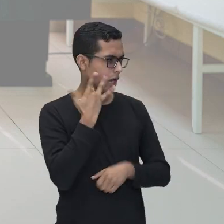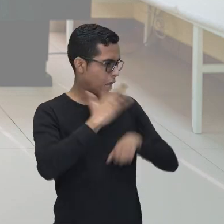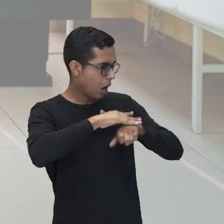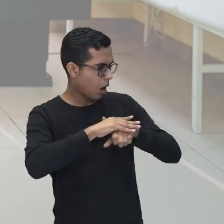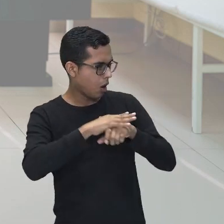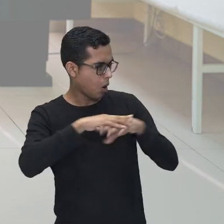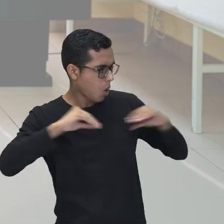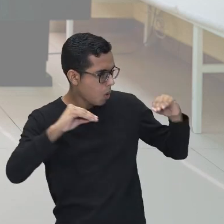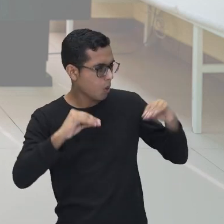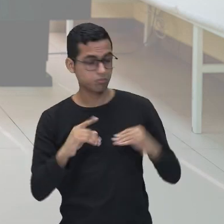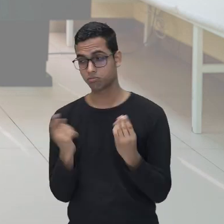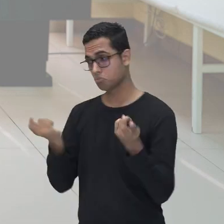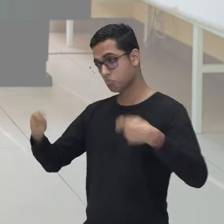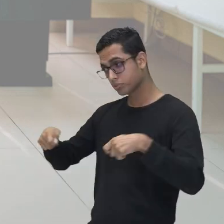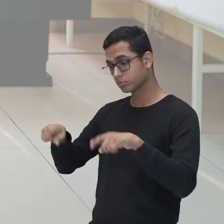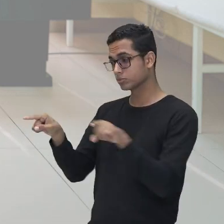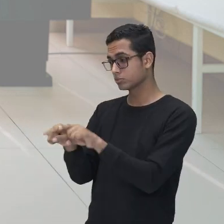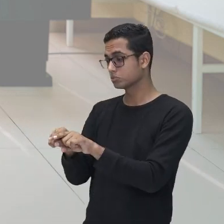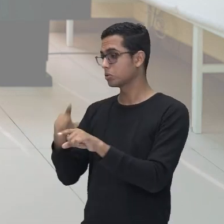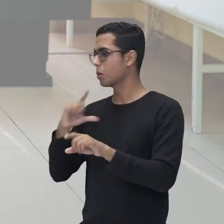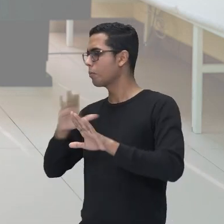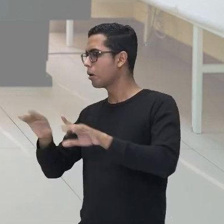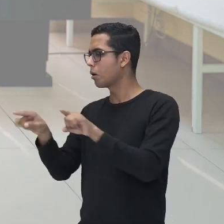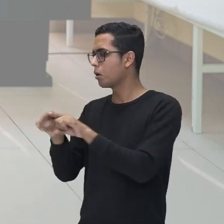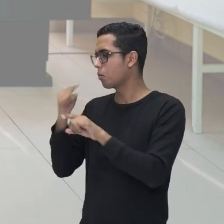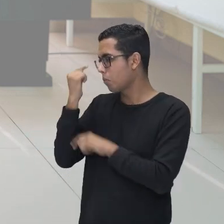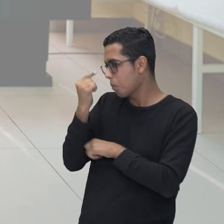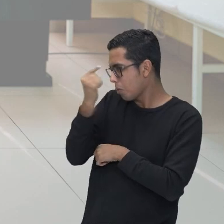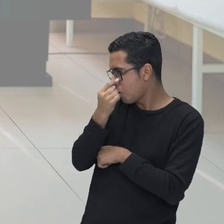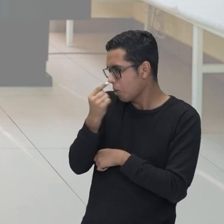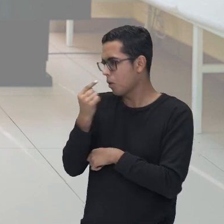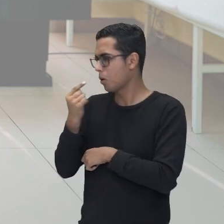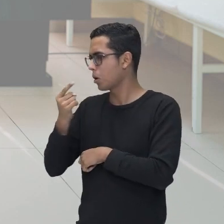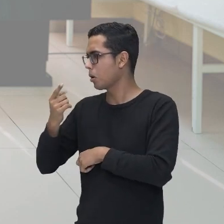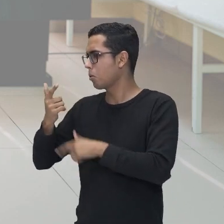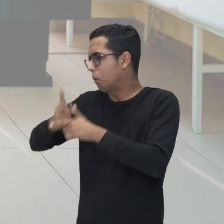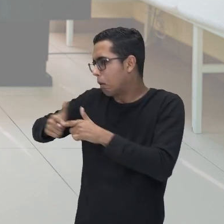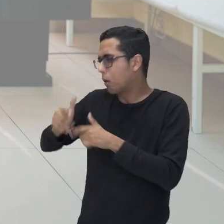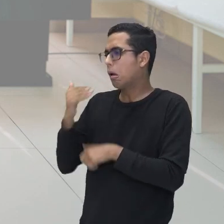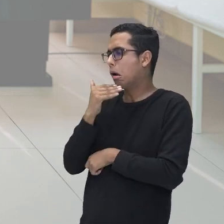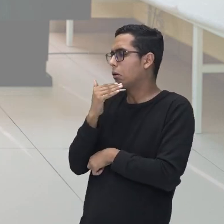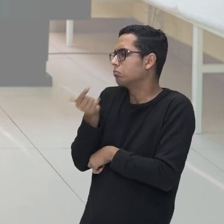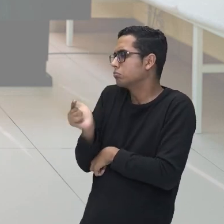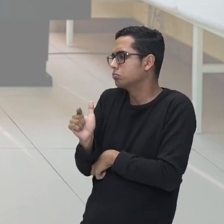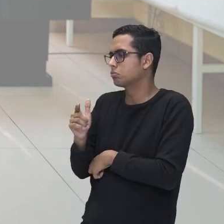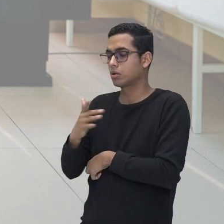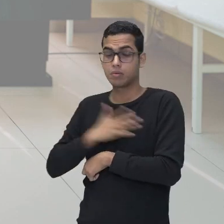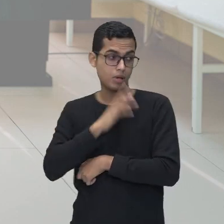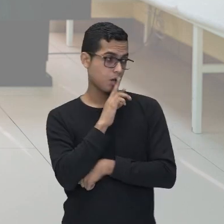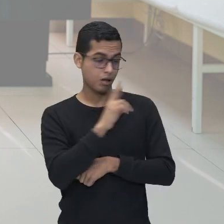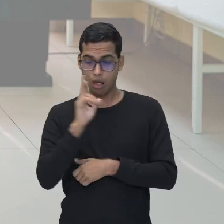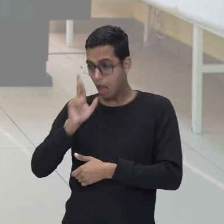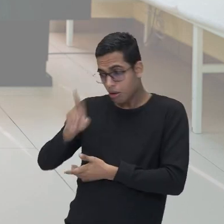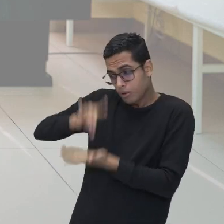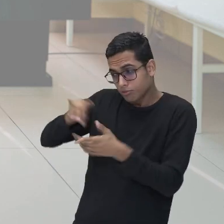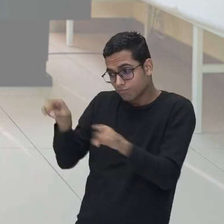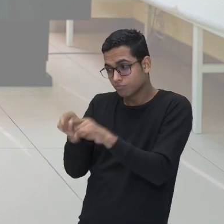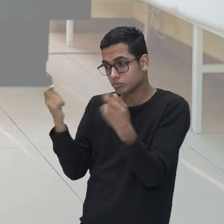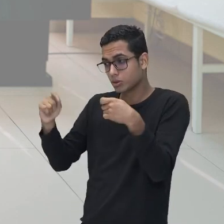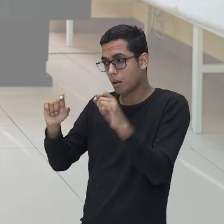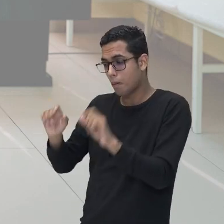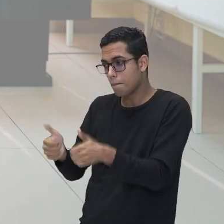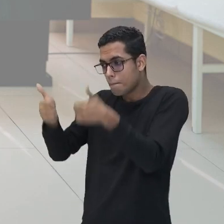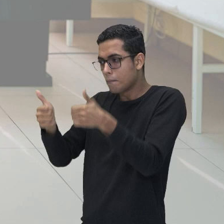lhe encontro lesões de qualquer tipo, nem malformações congênitas. A minha resposta deveria ser afirmativa. Mas